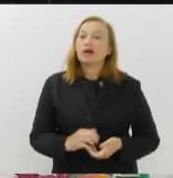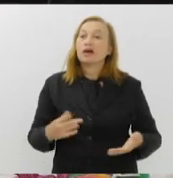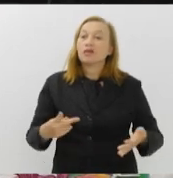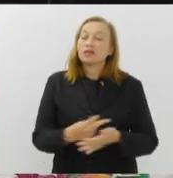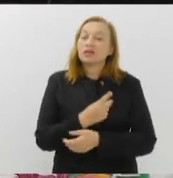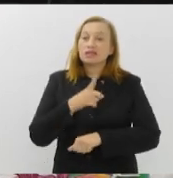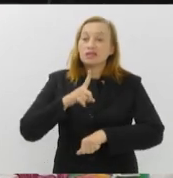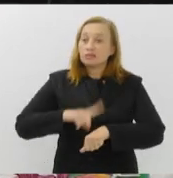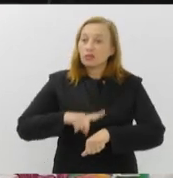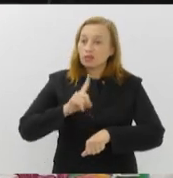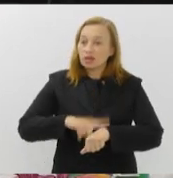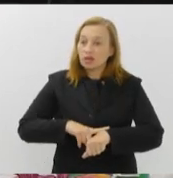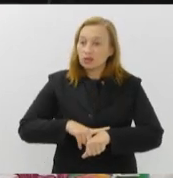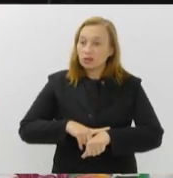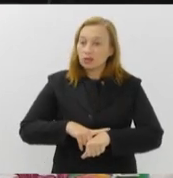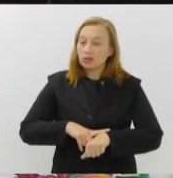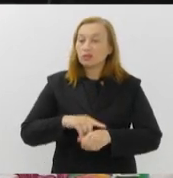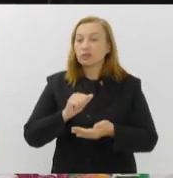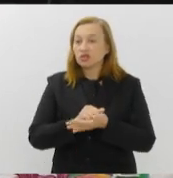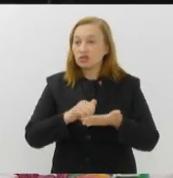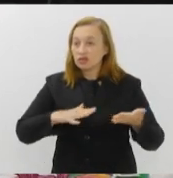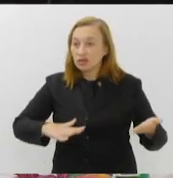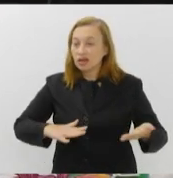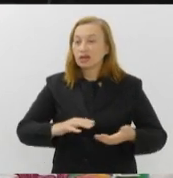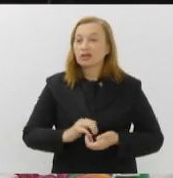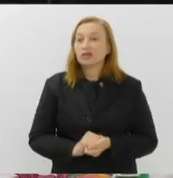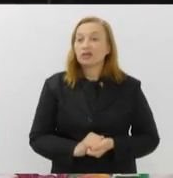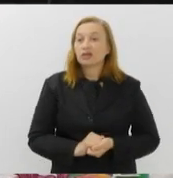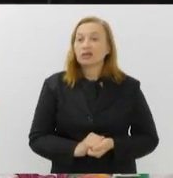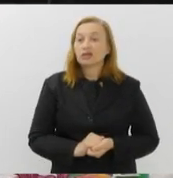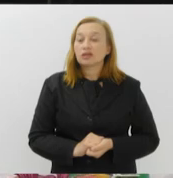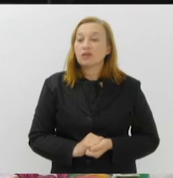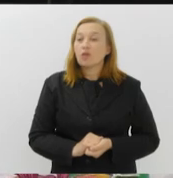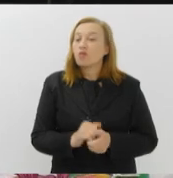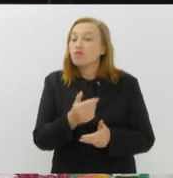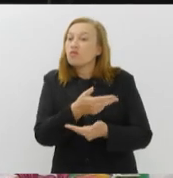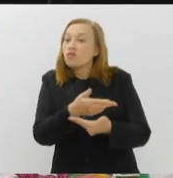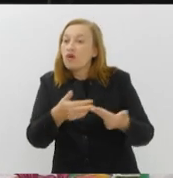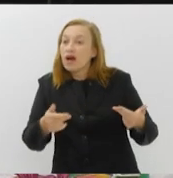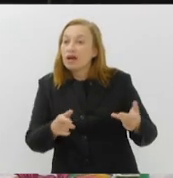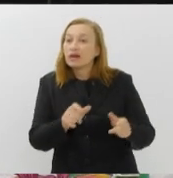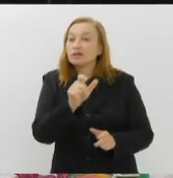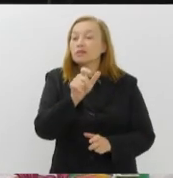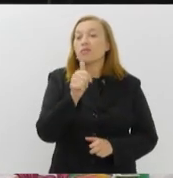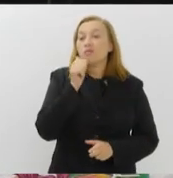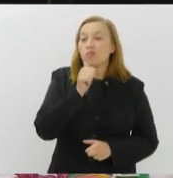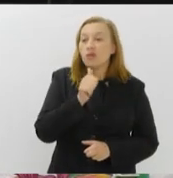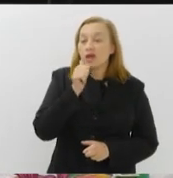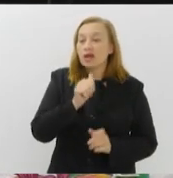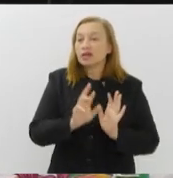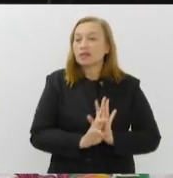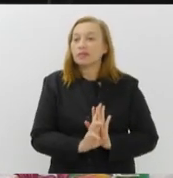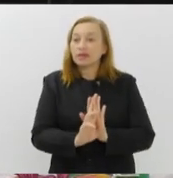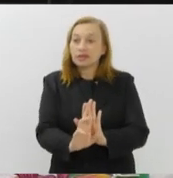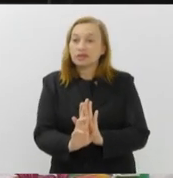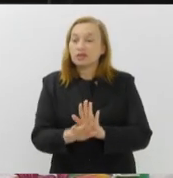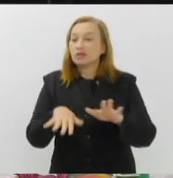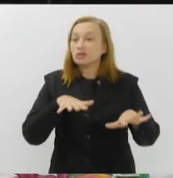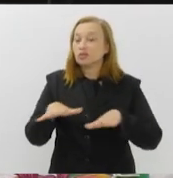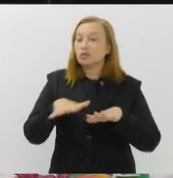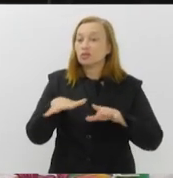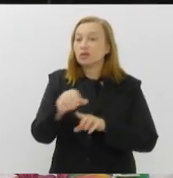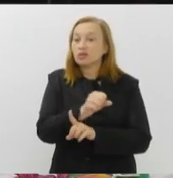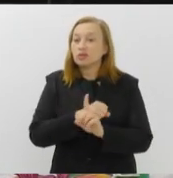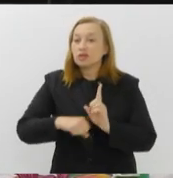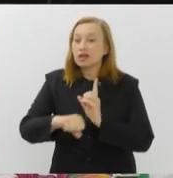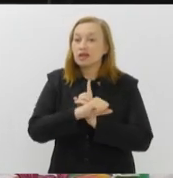nesse momento, também aí, com várias mulheres, com vários representantes dos movimentos